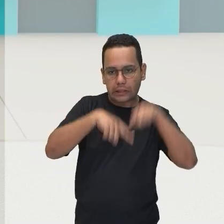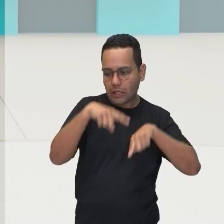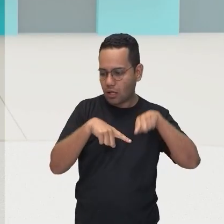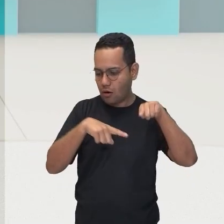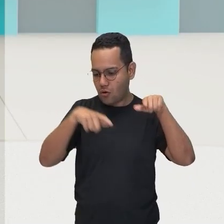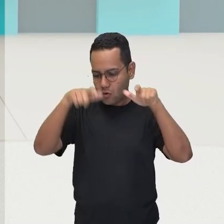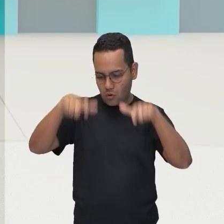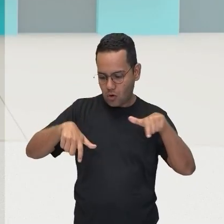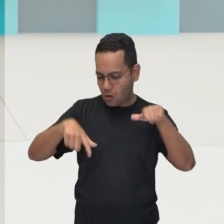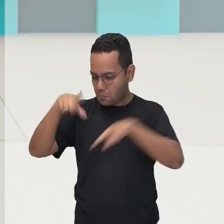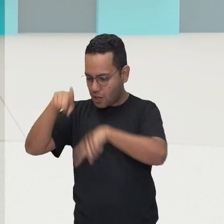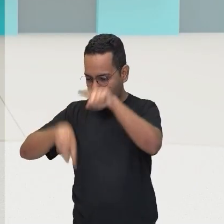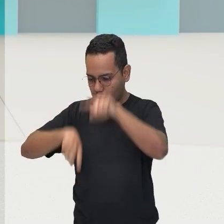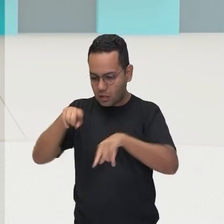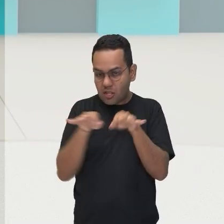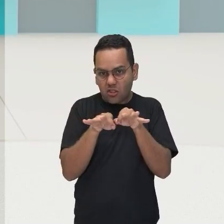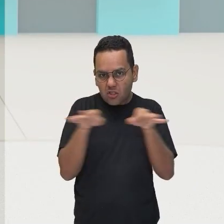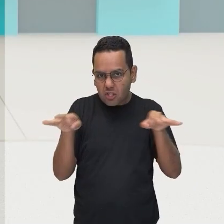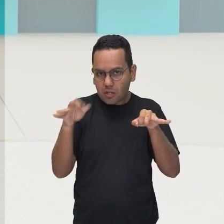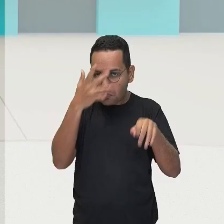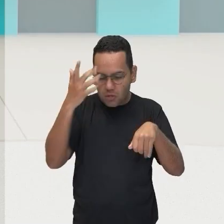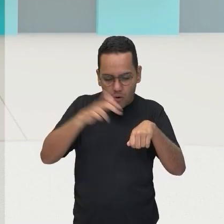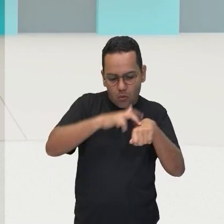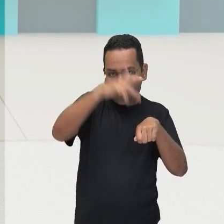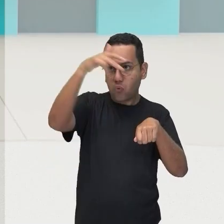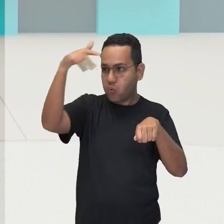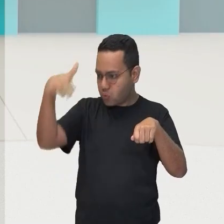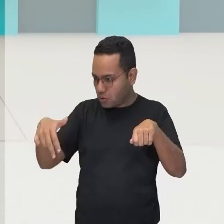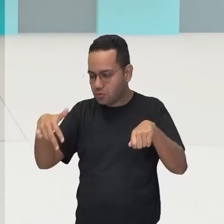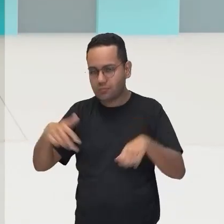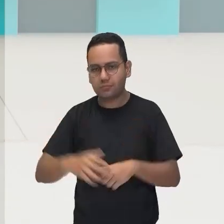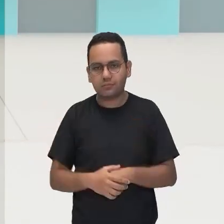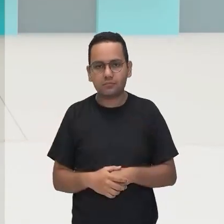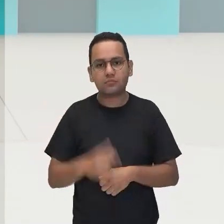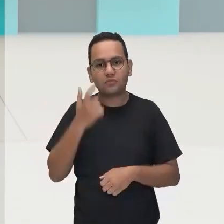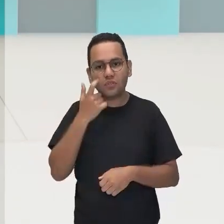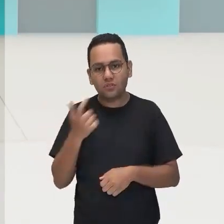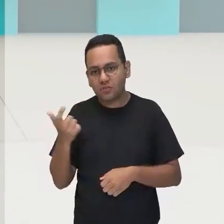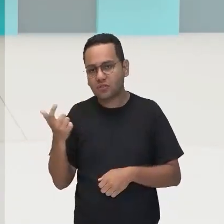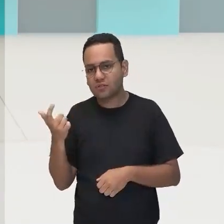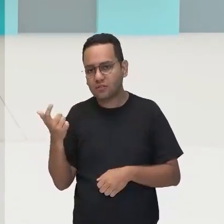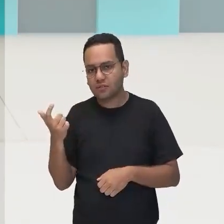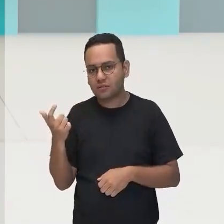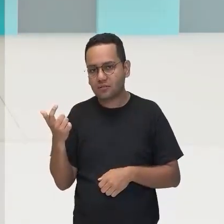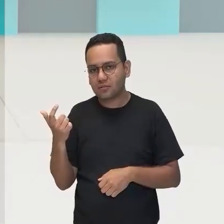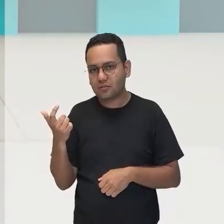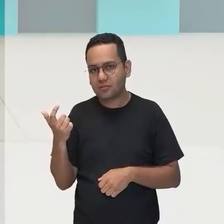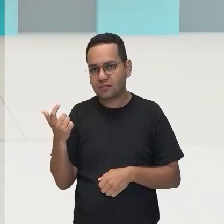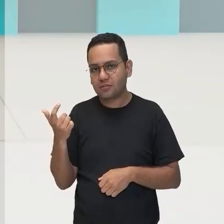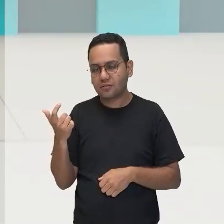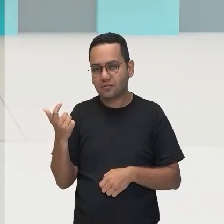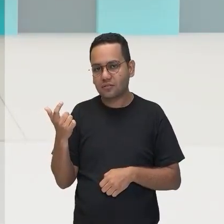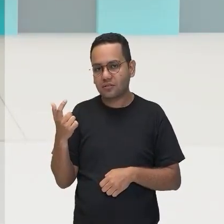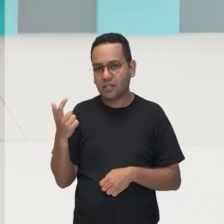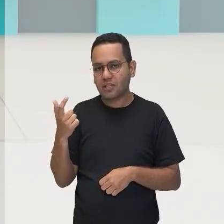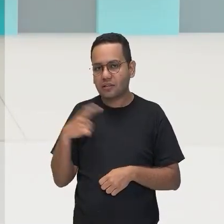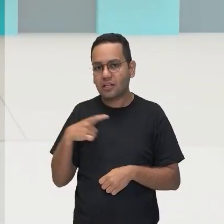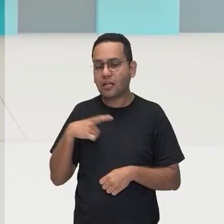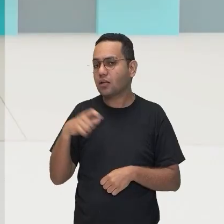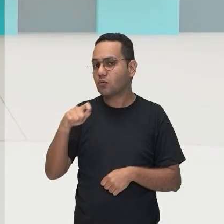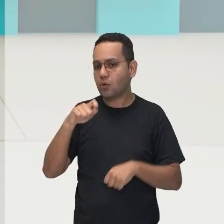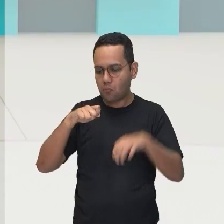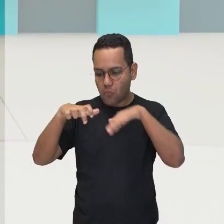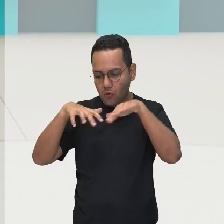observe aí na imagem que a pessoa está pulando de muros, né? Então, ela está executando esses